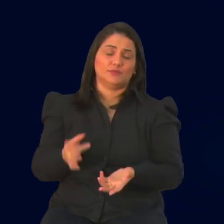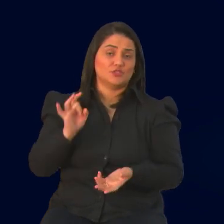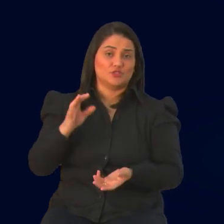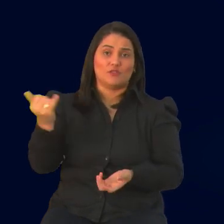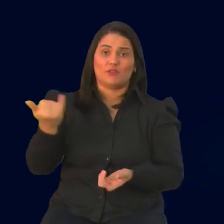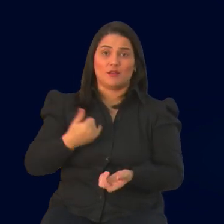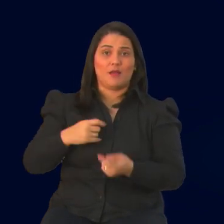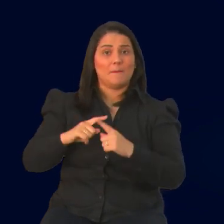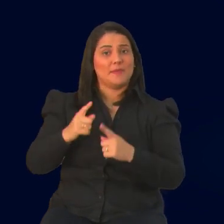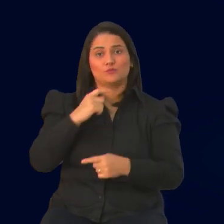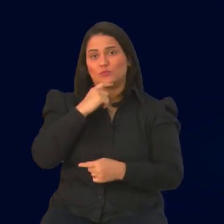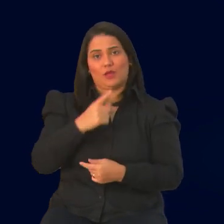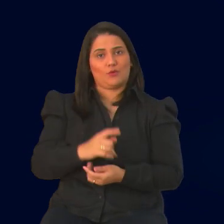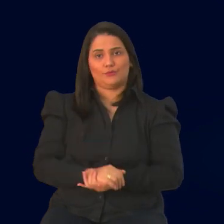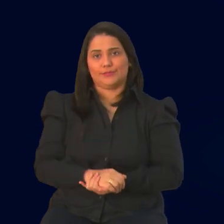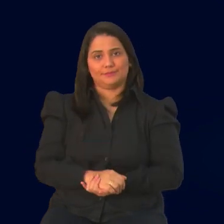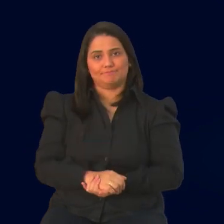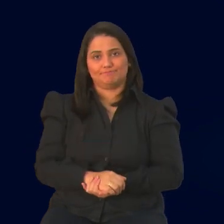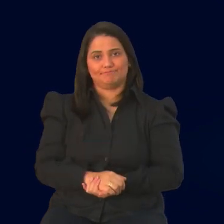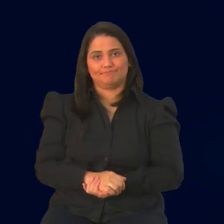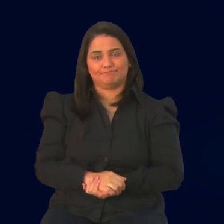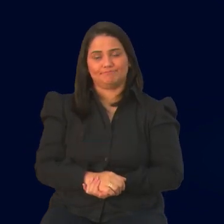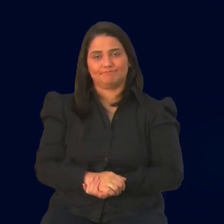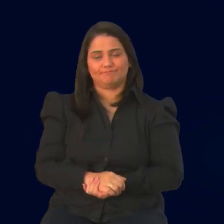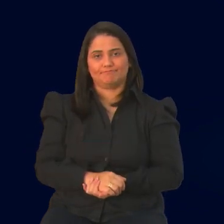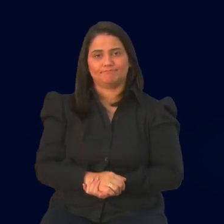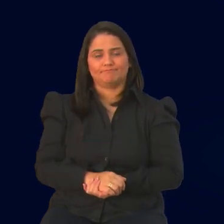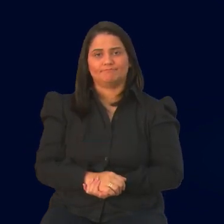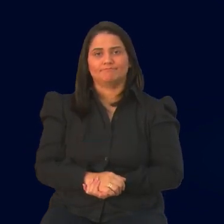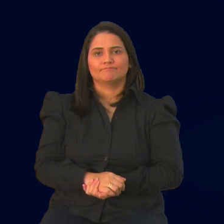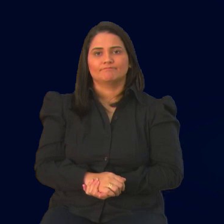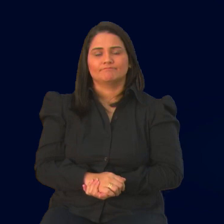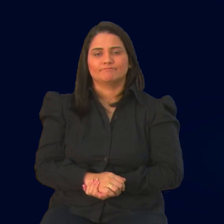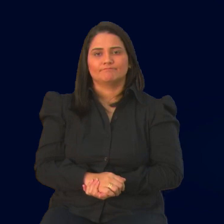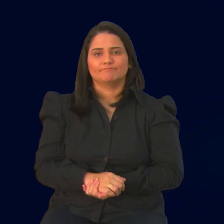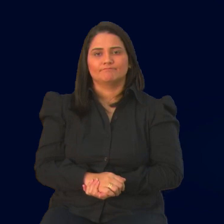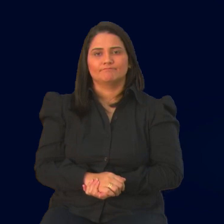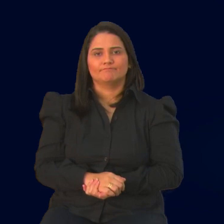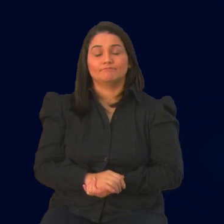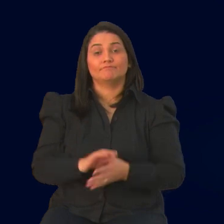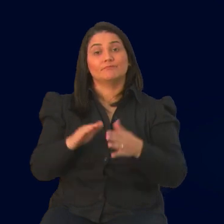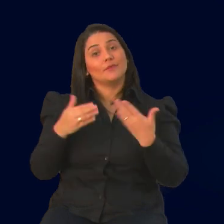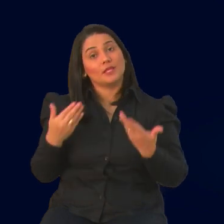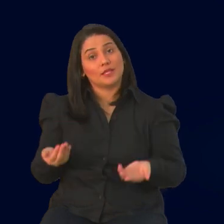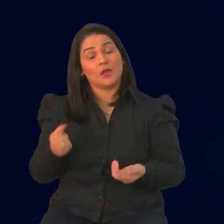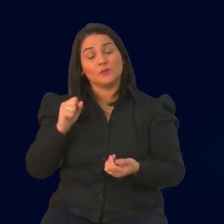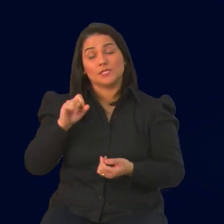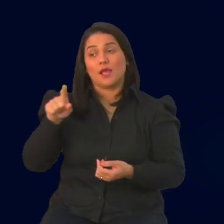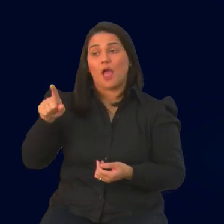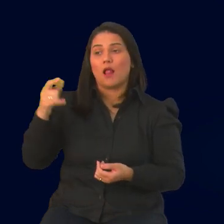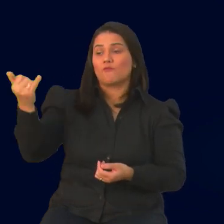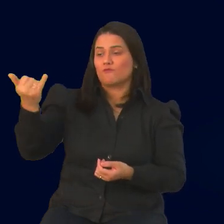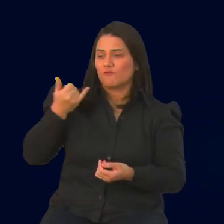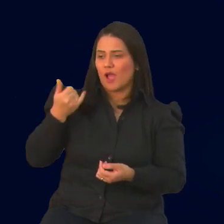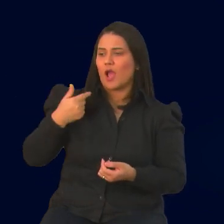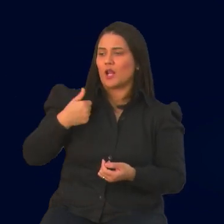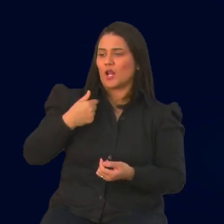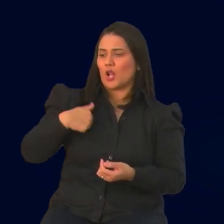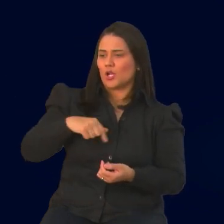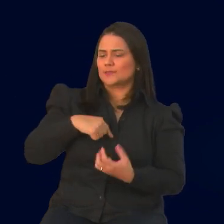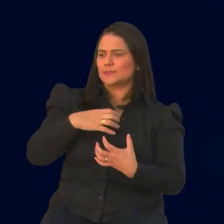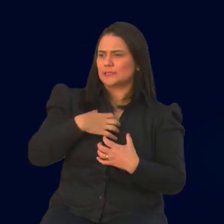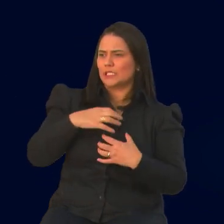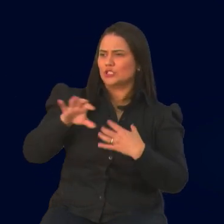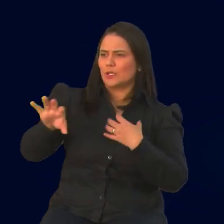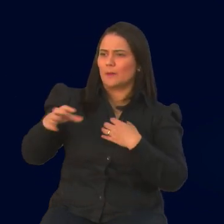não conseguia, não consegue ainda. Então, quando nós escutamos com empatia, nós nos conectamos com as